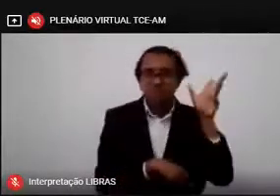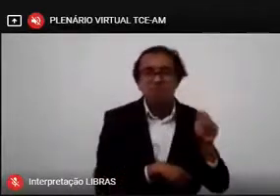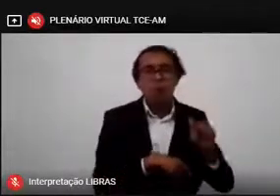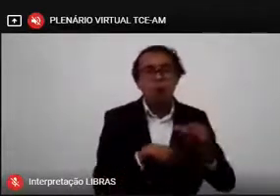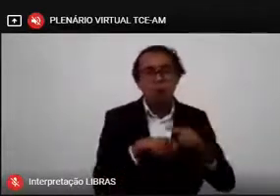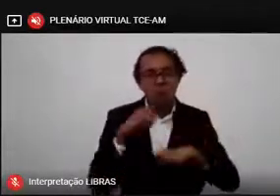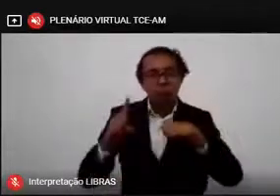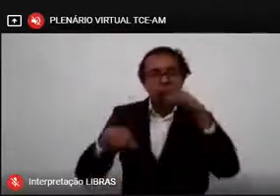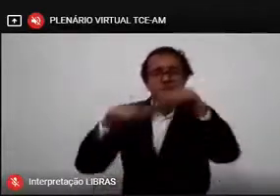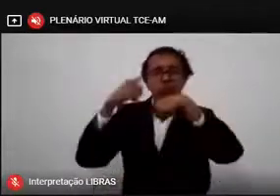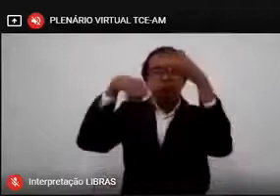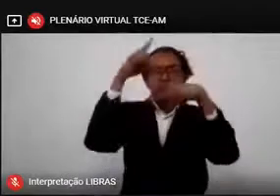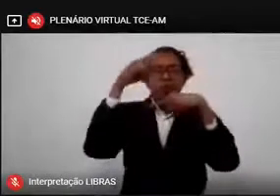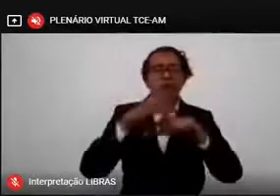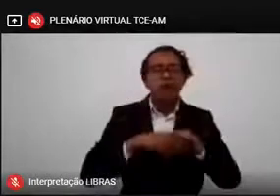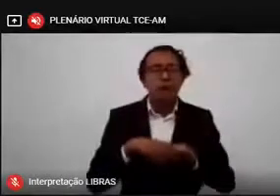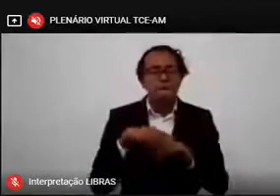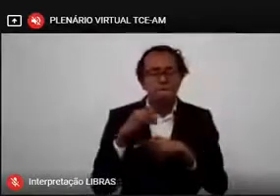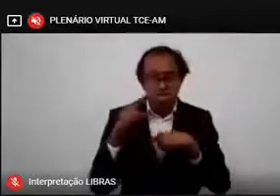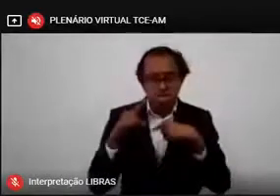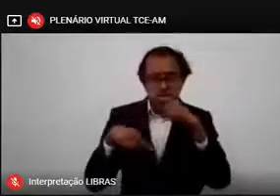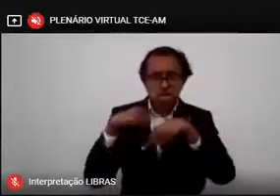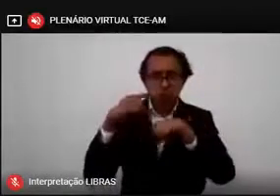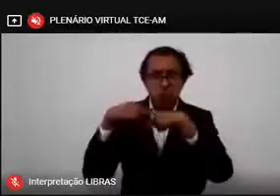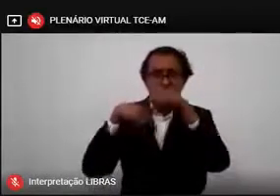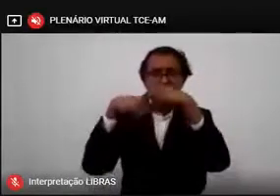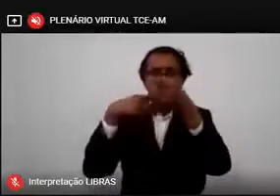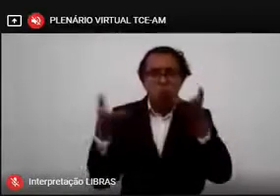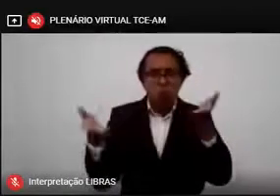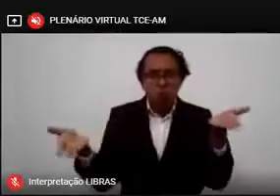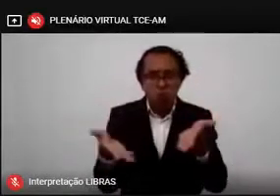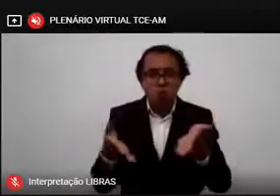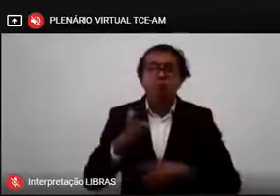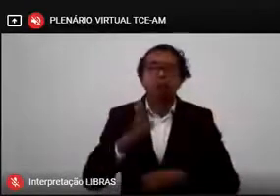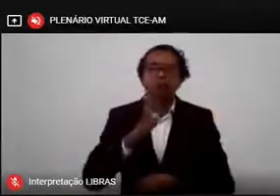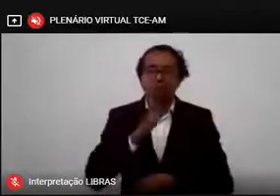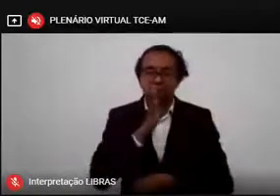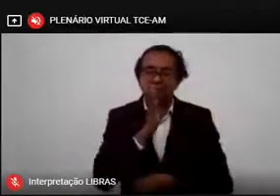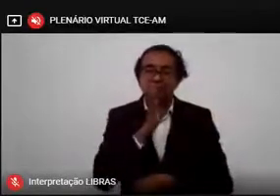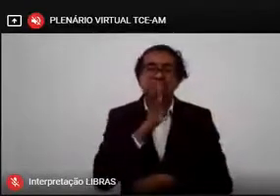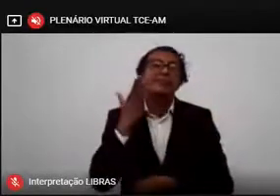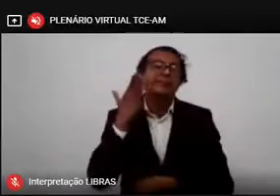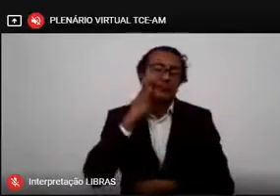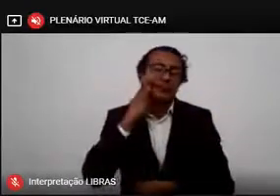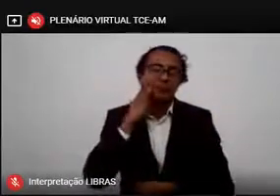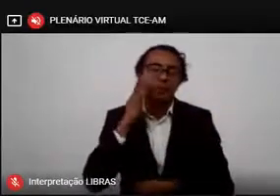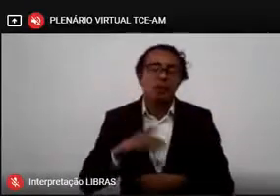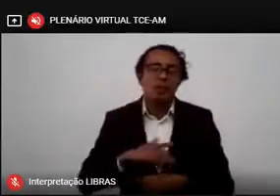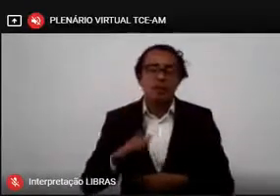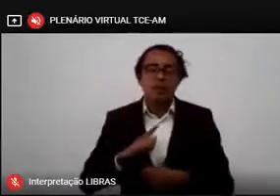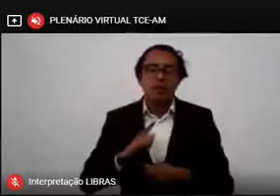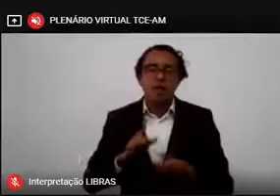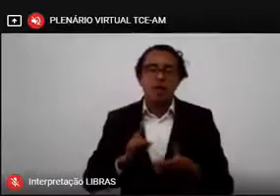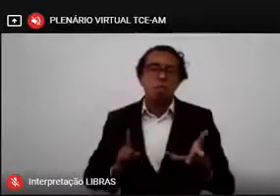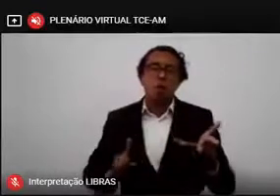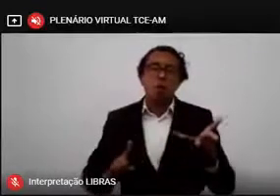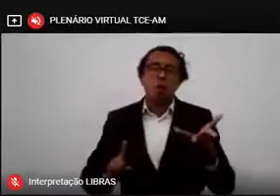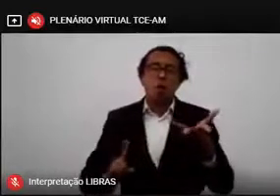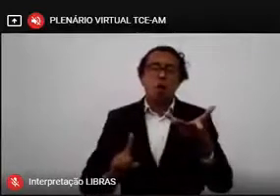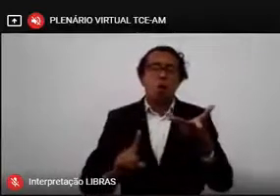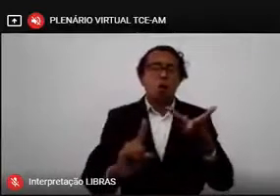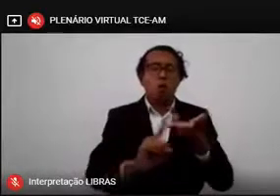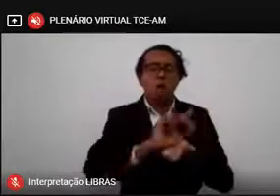a surgir. Ela foi evoluindo na forma que nós conhecemos atualmente. E é um ecossistema único, as